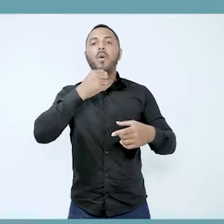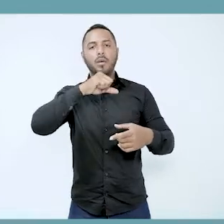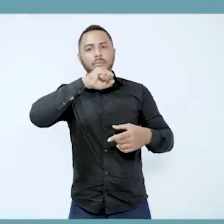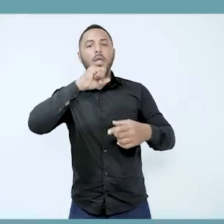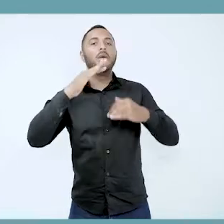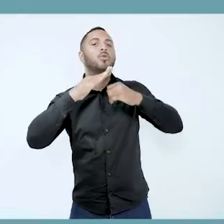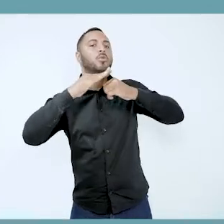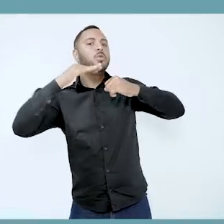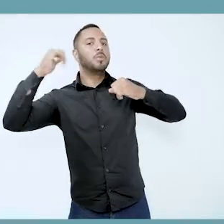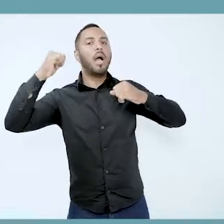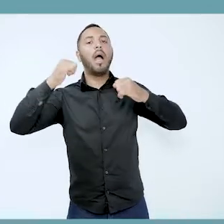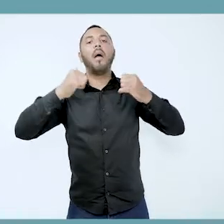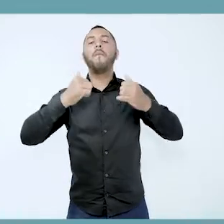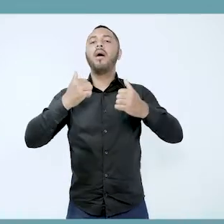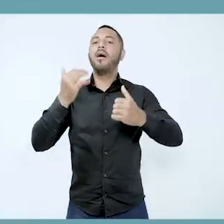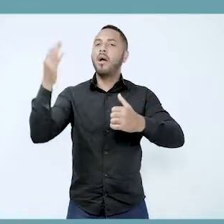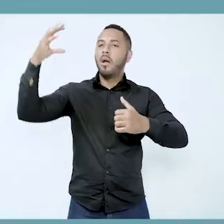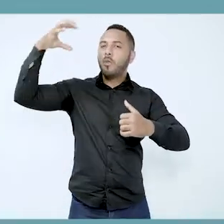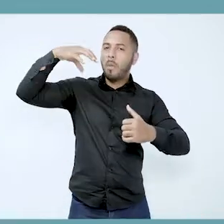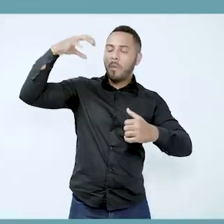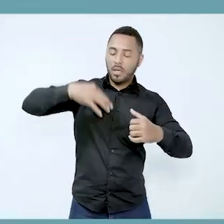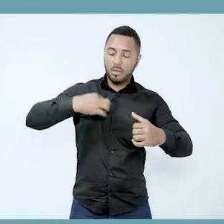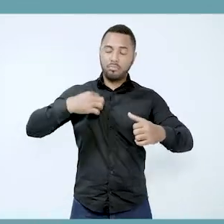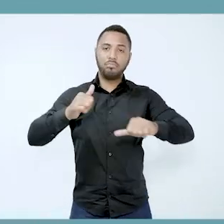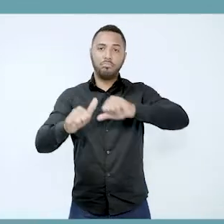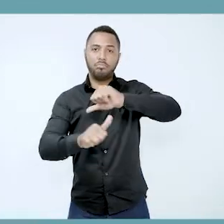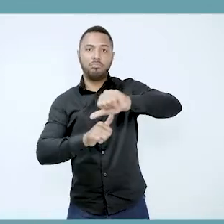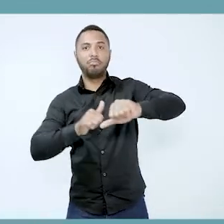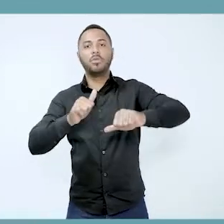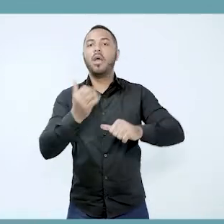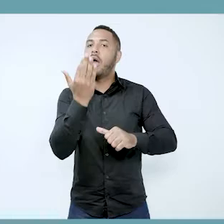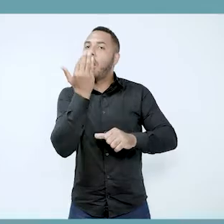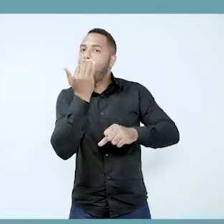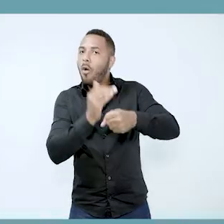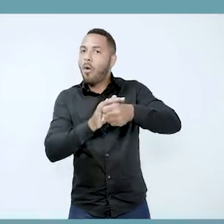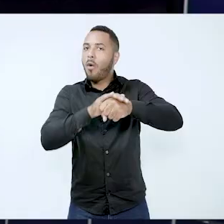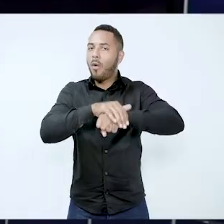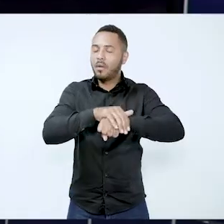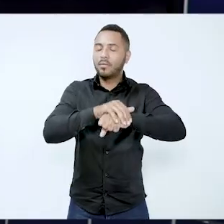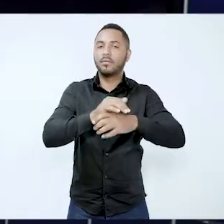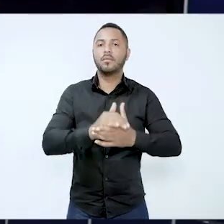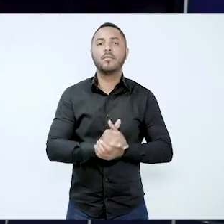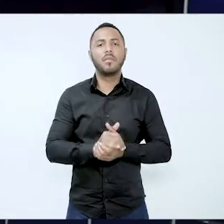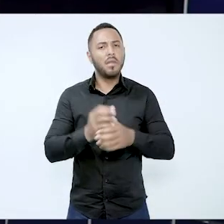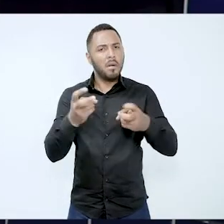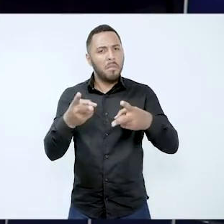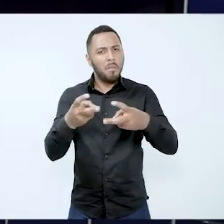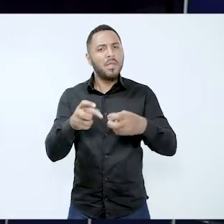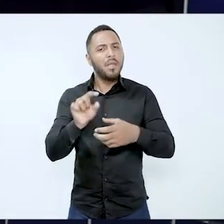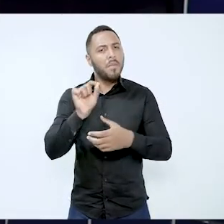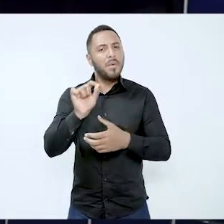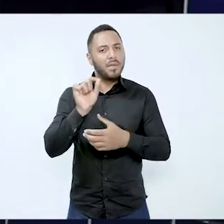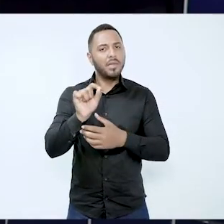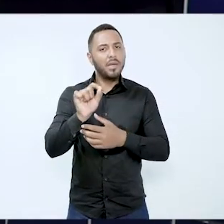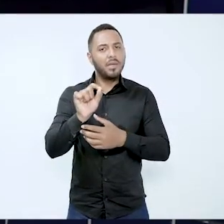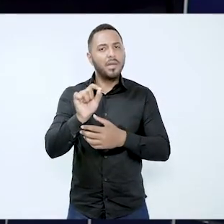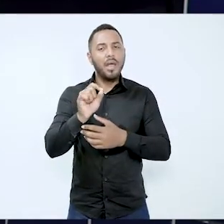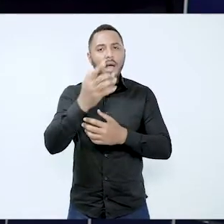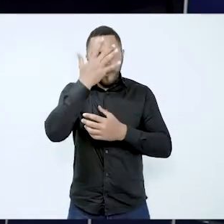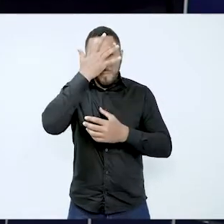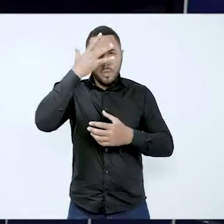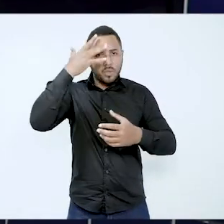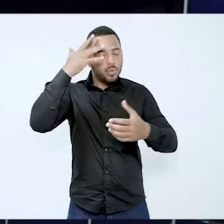que vinham de nossa casa, para tomar banho, mudar de roupa e jantar. Então aqui a gente percebe que